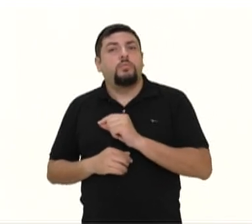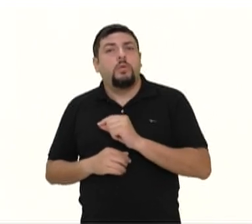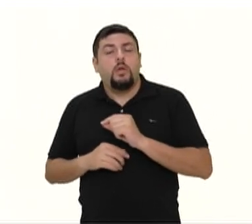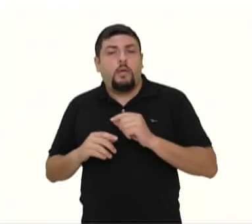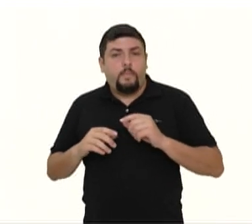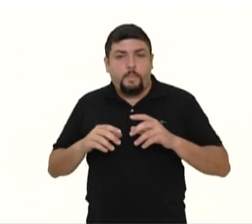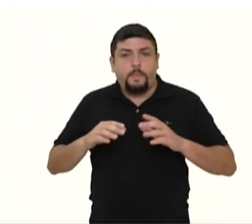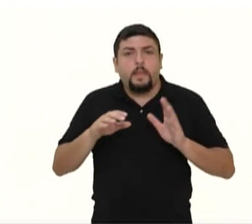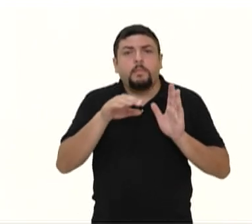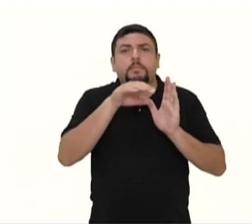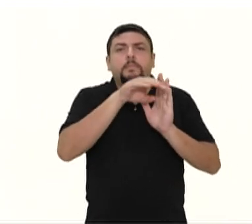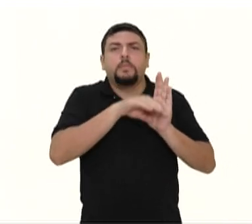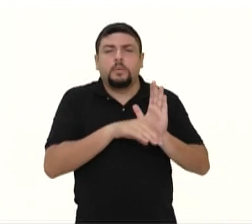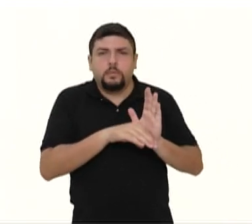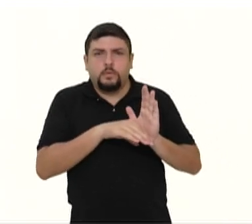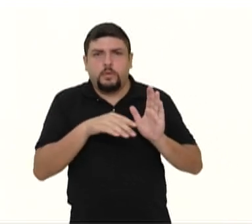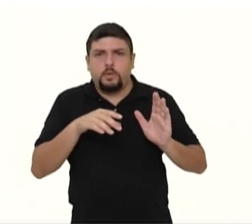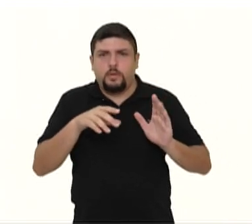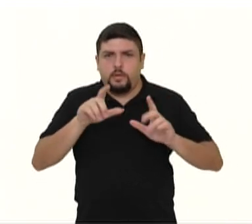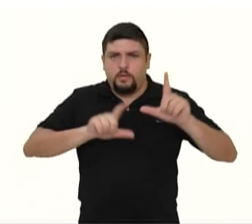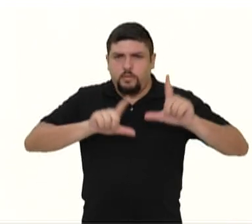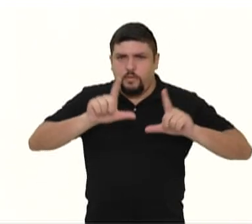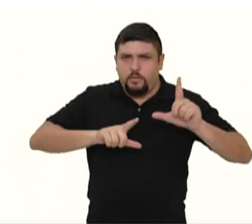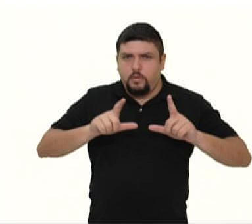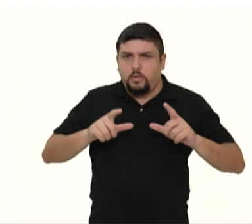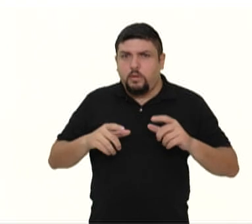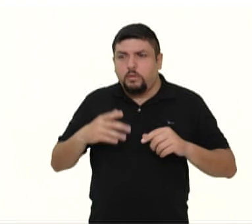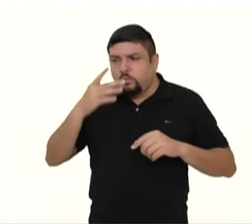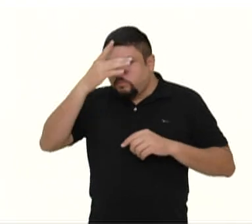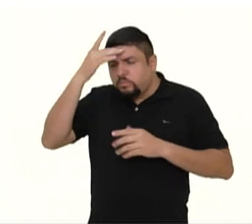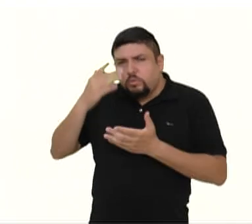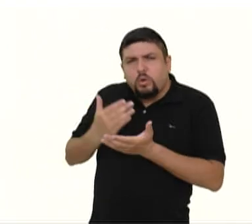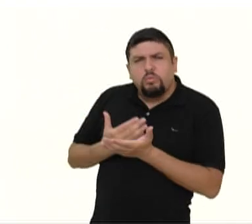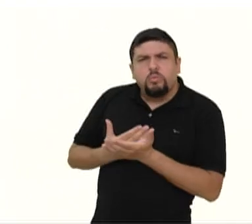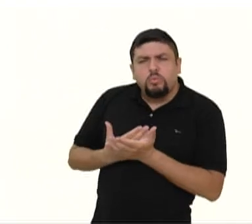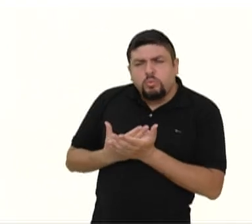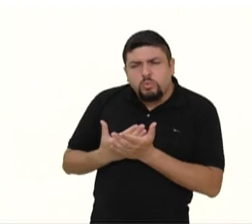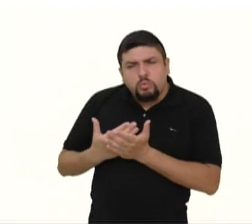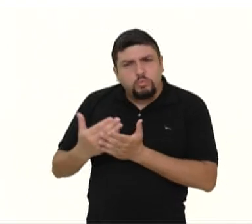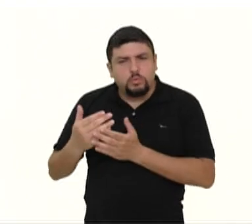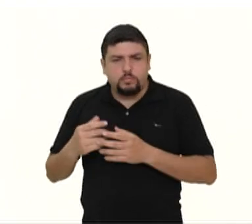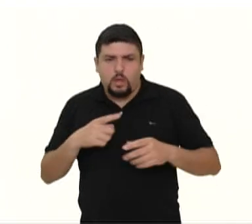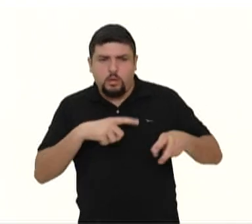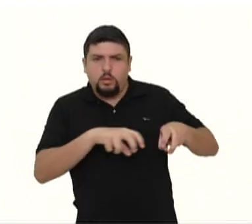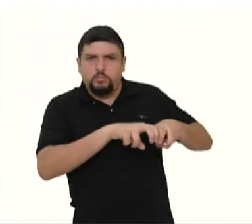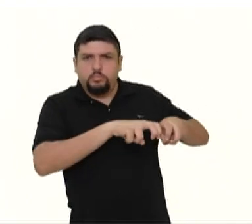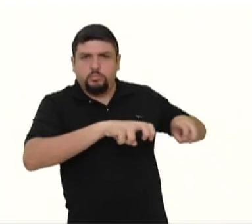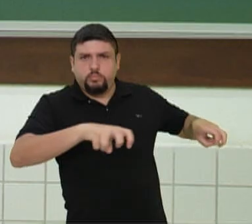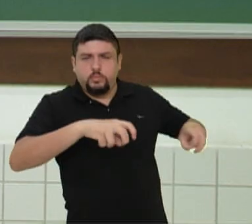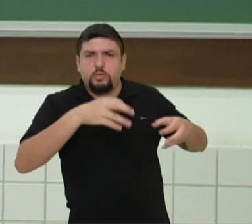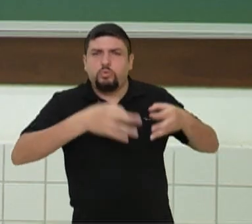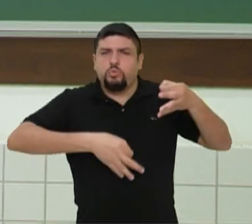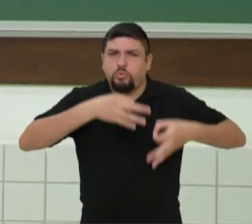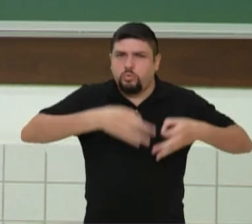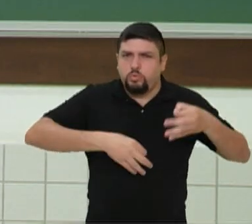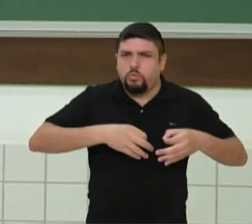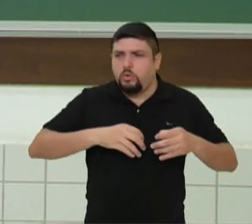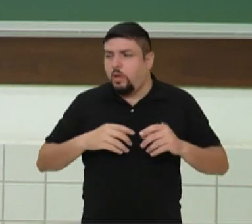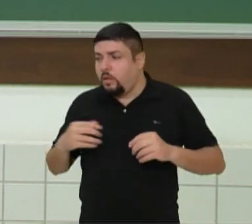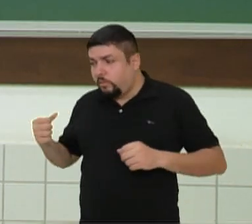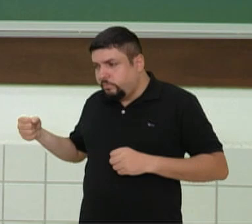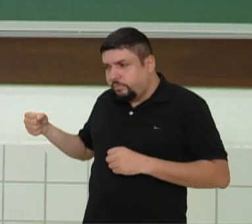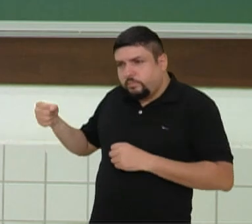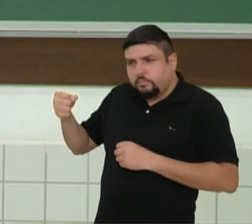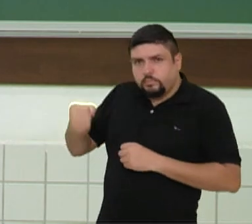calouros, pessoas que estavam começando no mundo artístico. Havia alguns jurados que faziam comentários e davam nota para